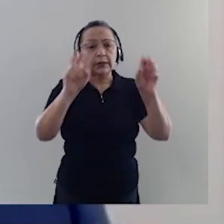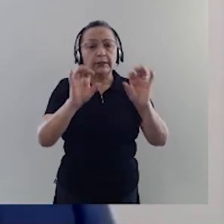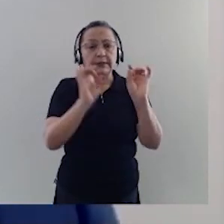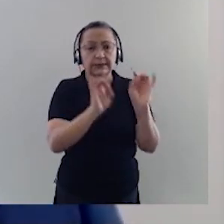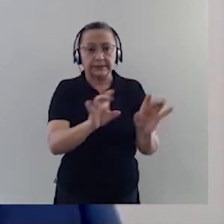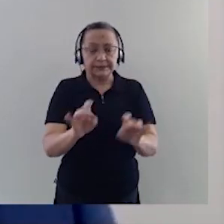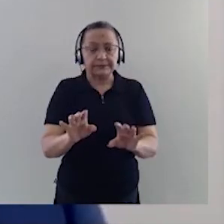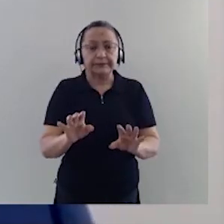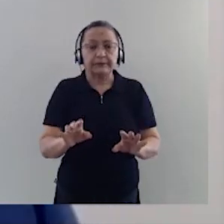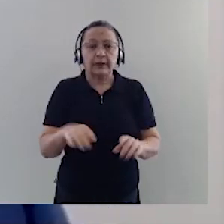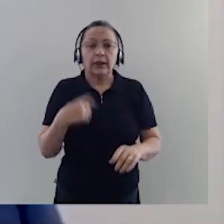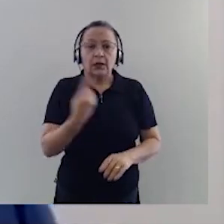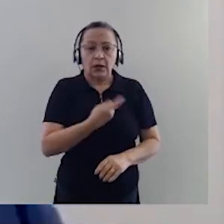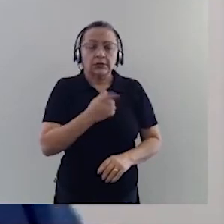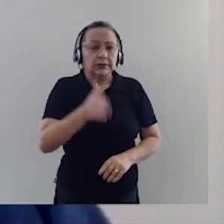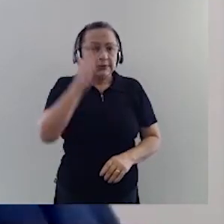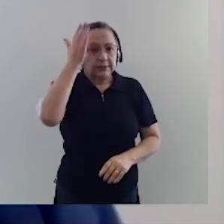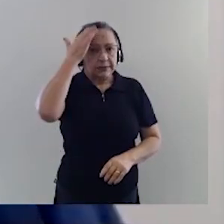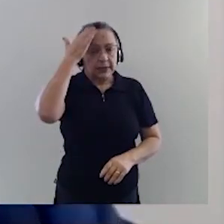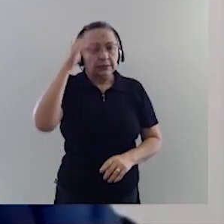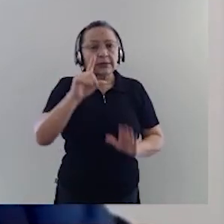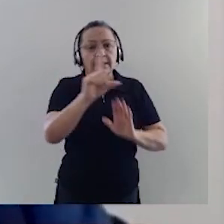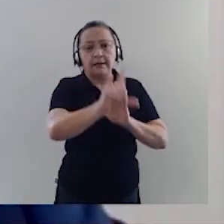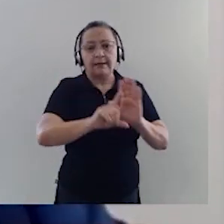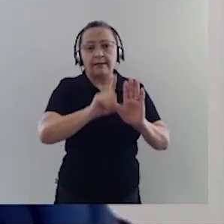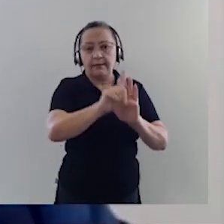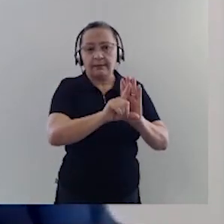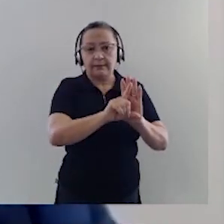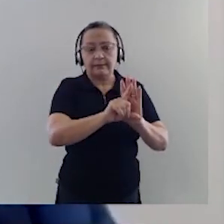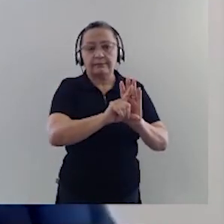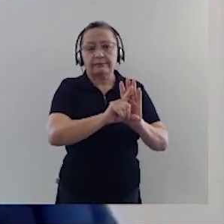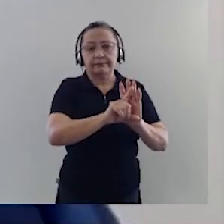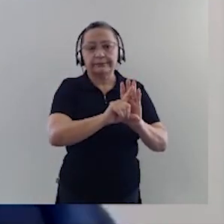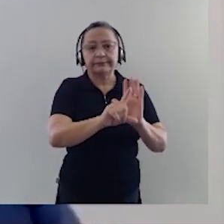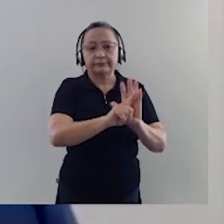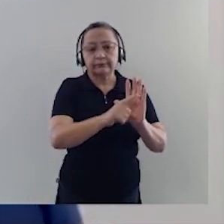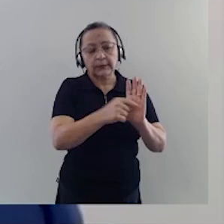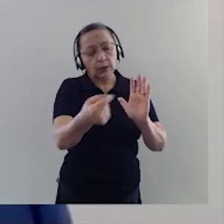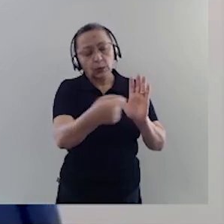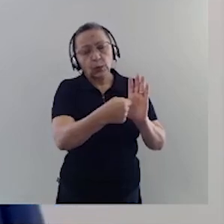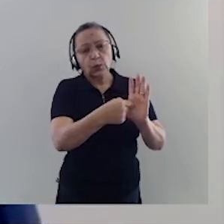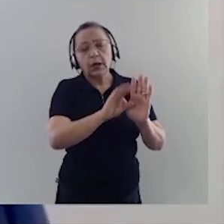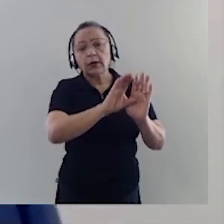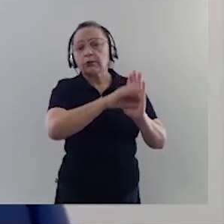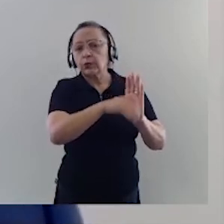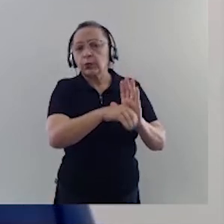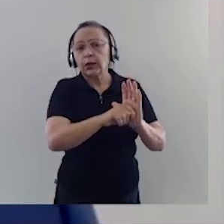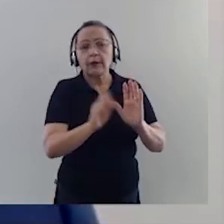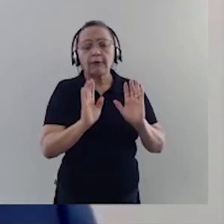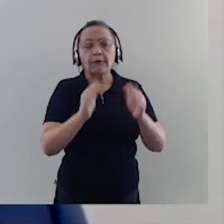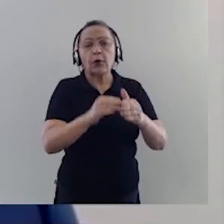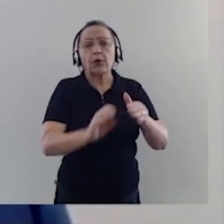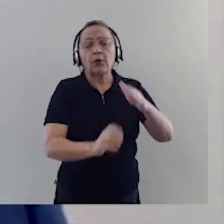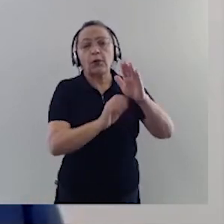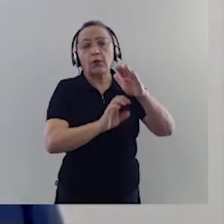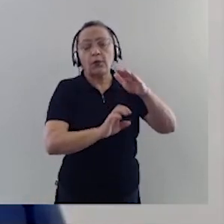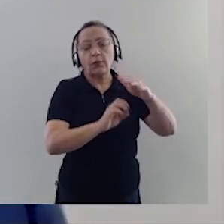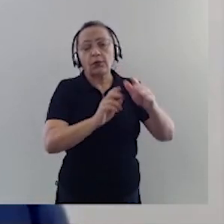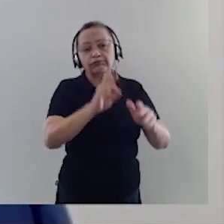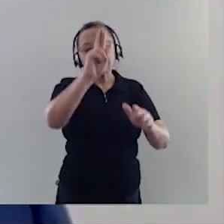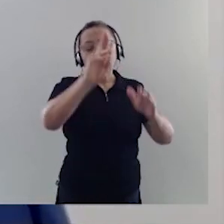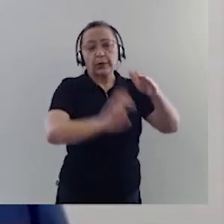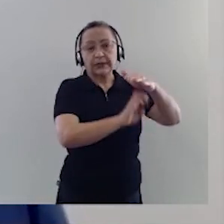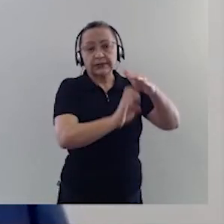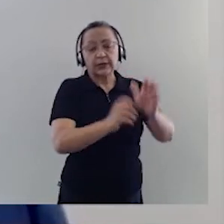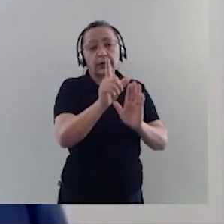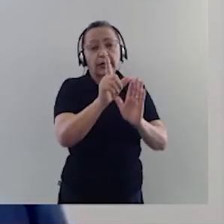Claro, nós sabemos que a nossa legislação, ela conceitua, na verdade, o empresário, no artigo 966